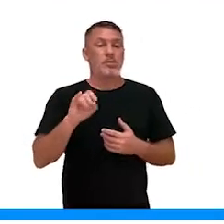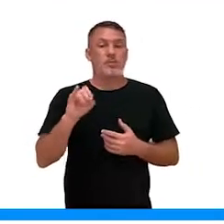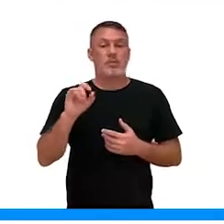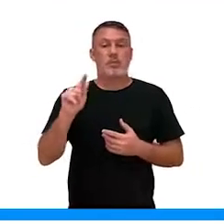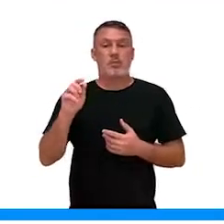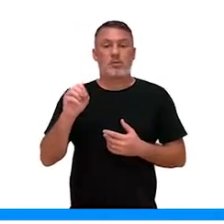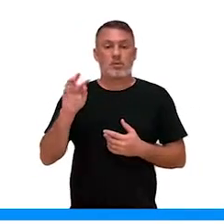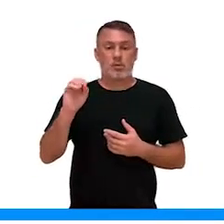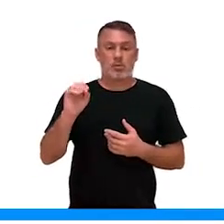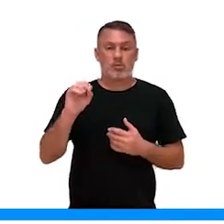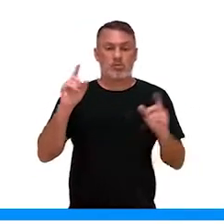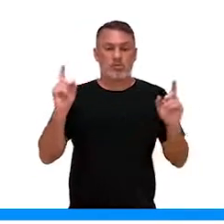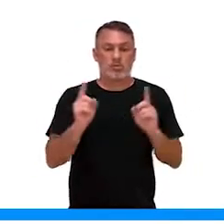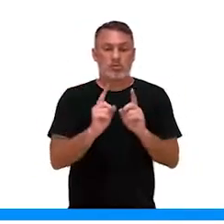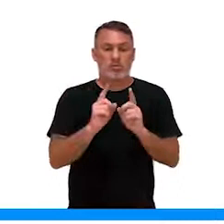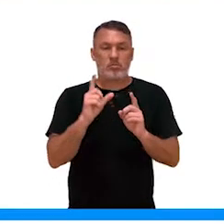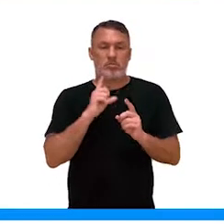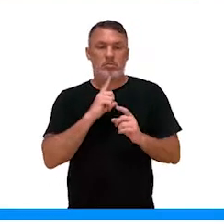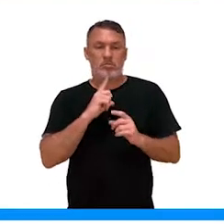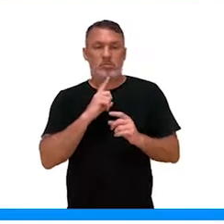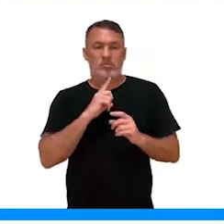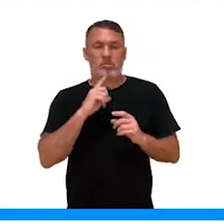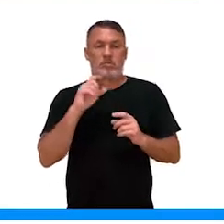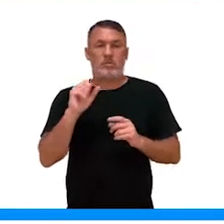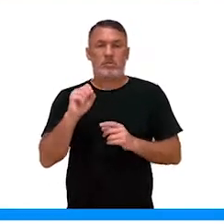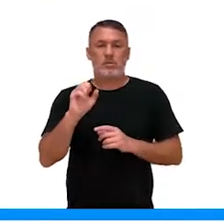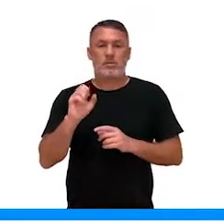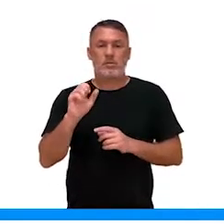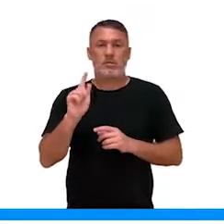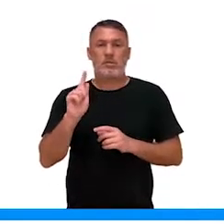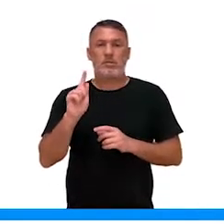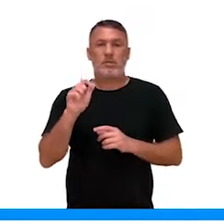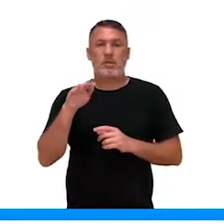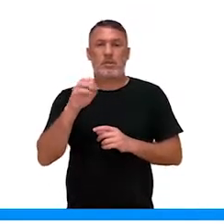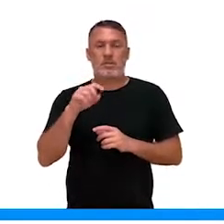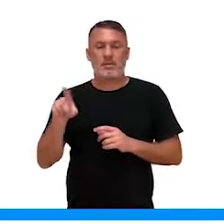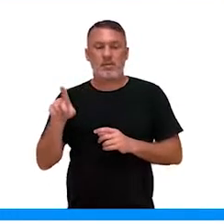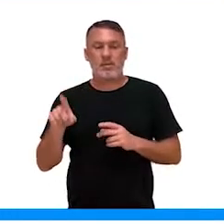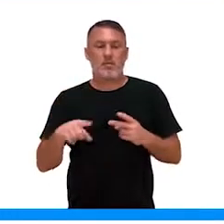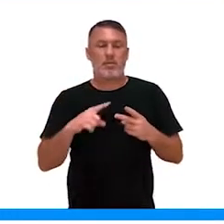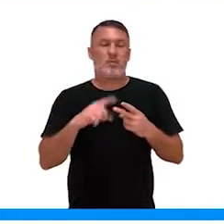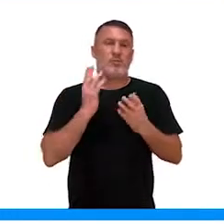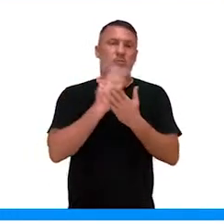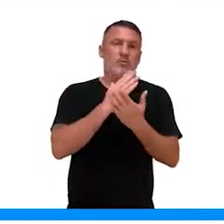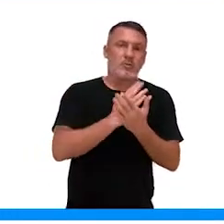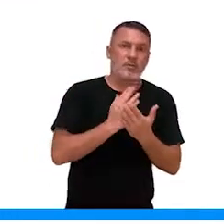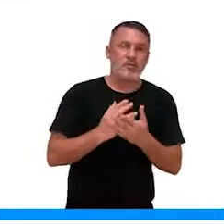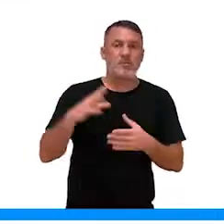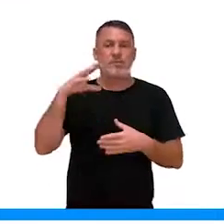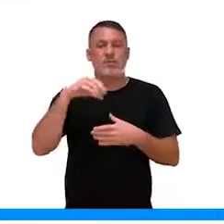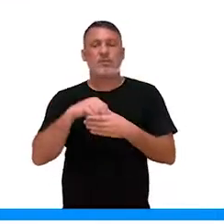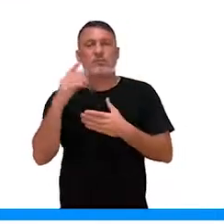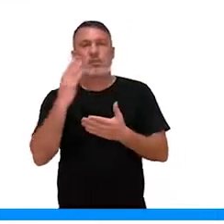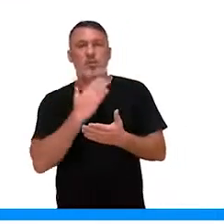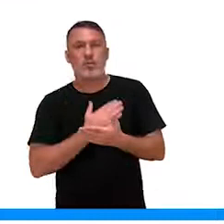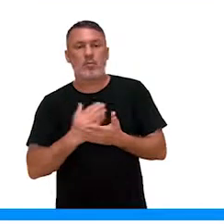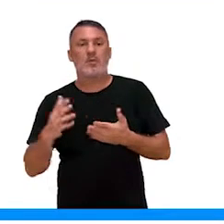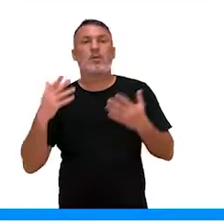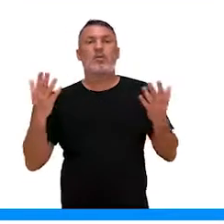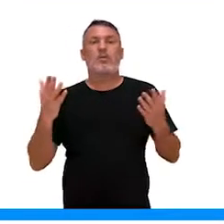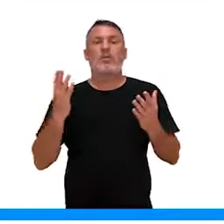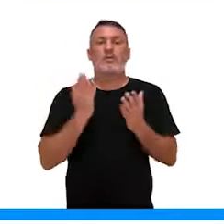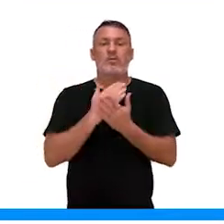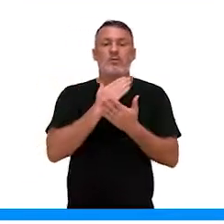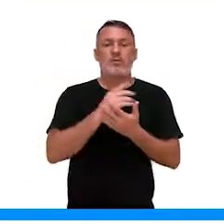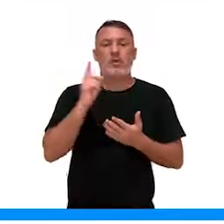aí, o zigoto. Esse zigoto sofre clivagem ou segmentação. O que é isso? Divisões.